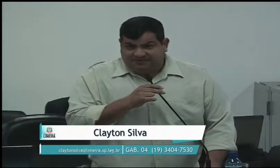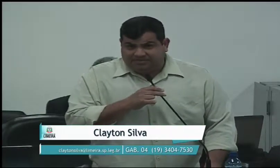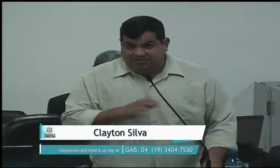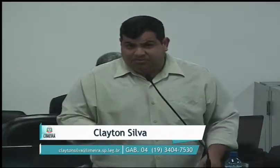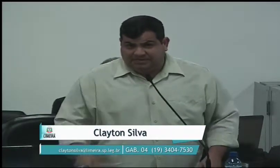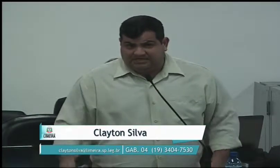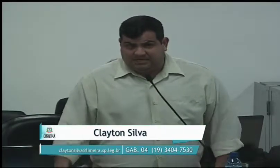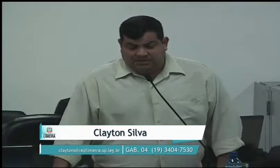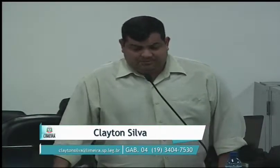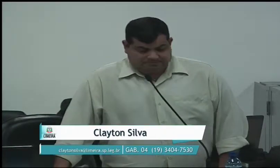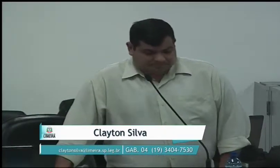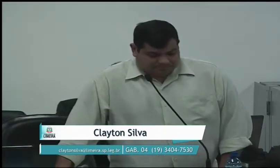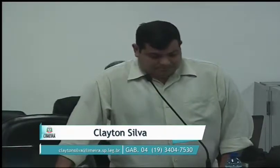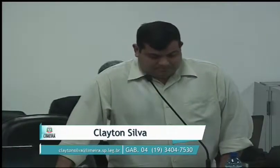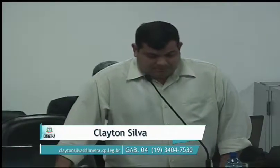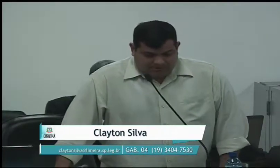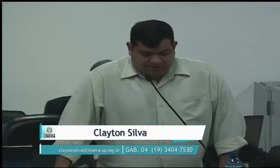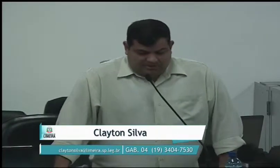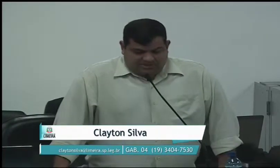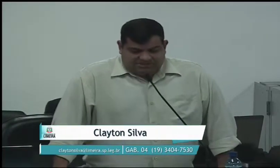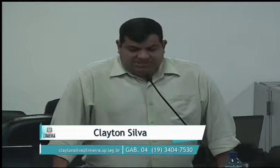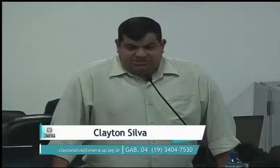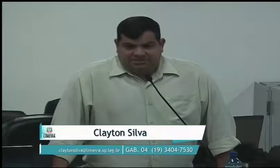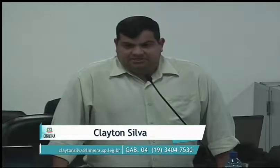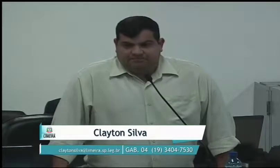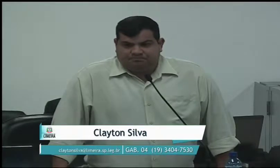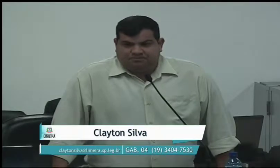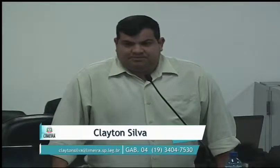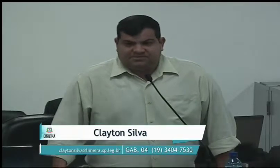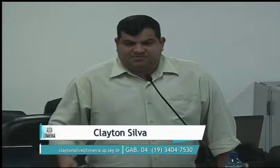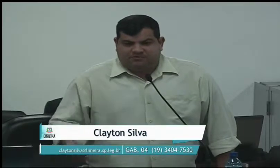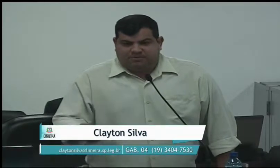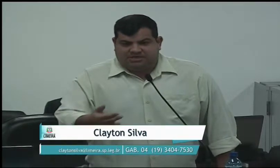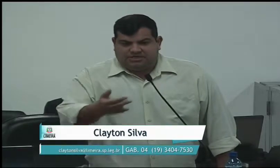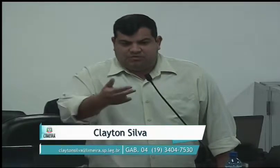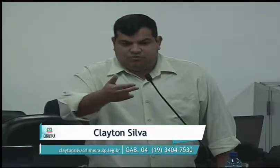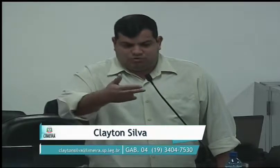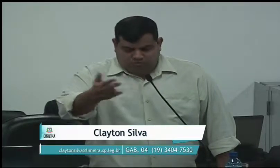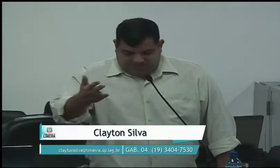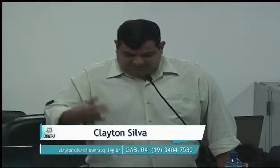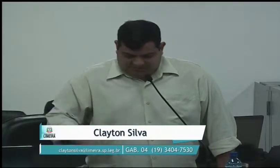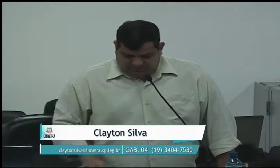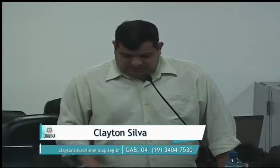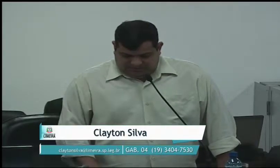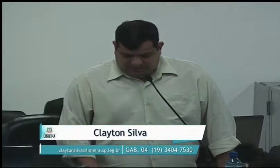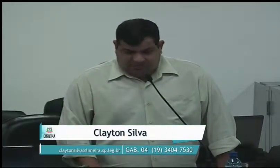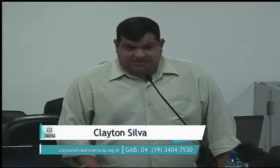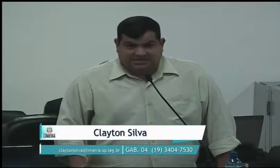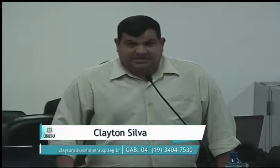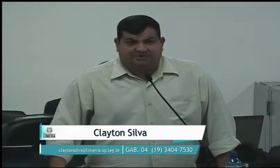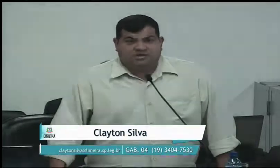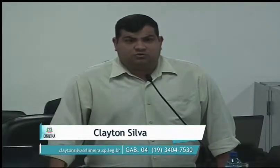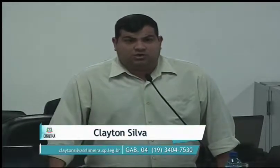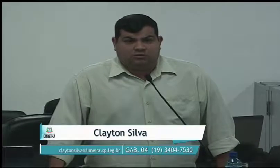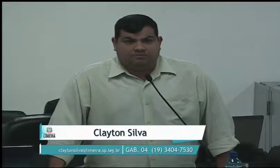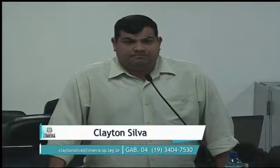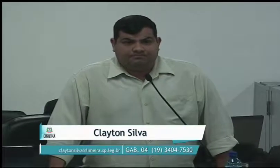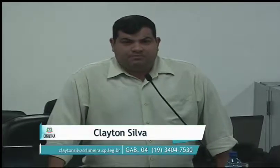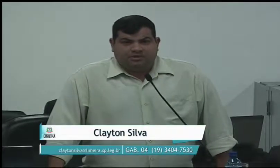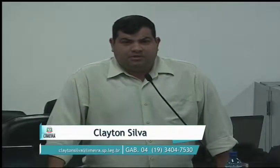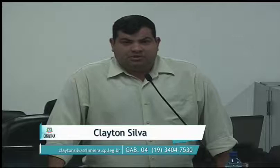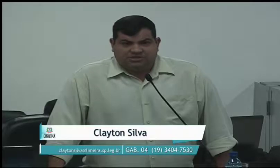falta faz o deputado estadual. Então a gente, da mesma forma que nos mobilizamos em relação da passarela, vereadora